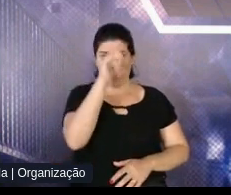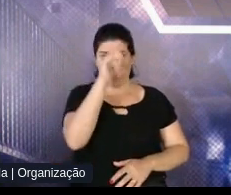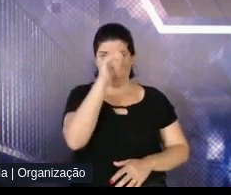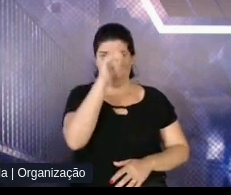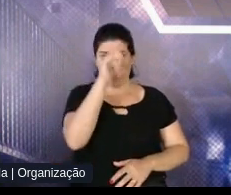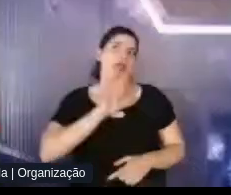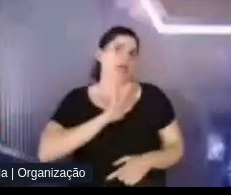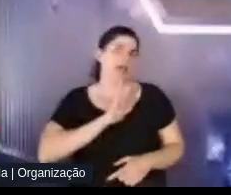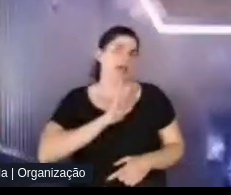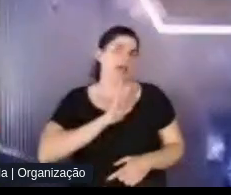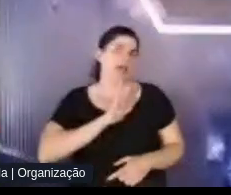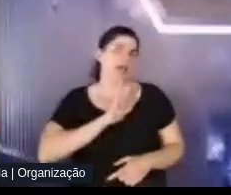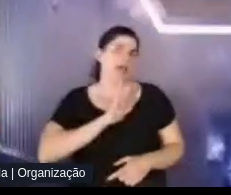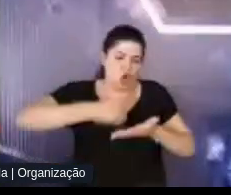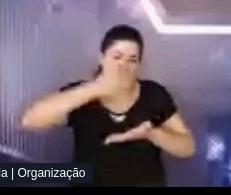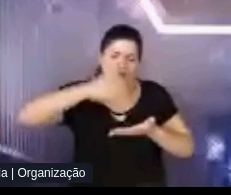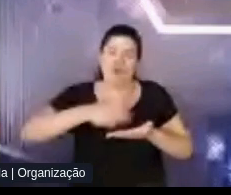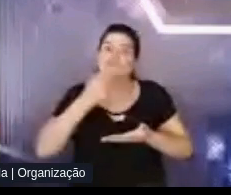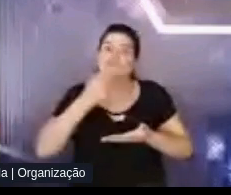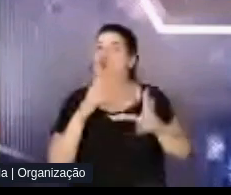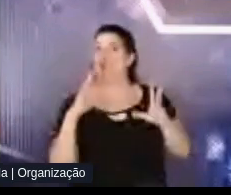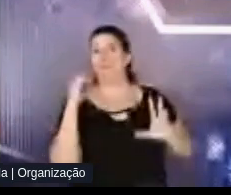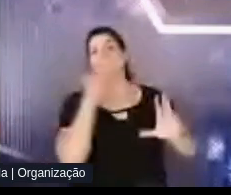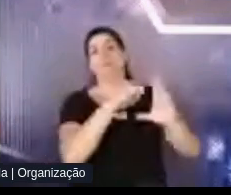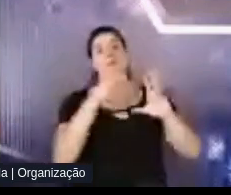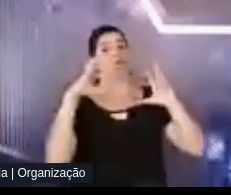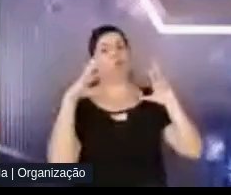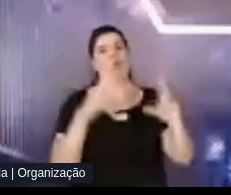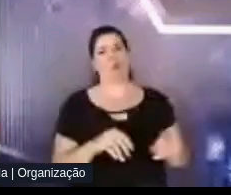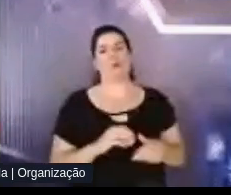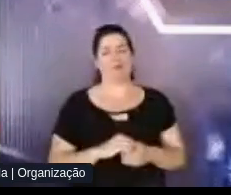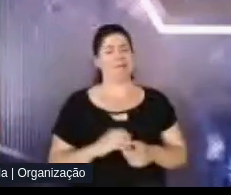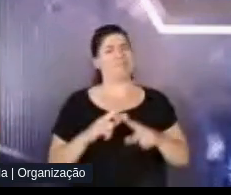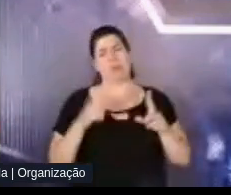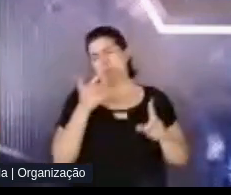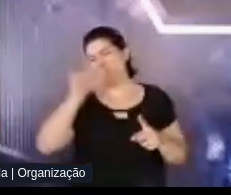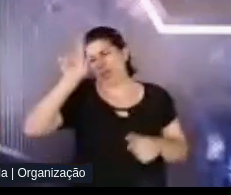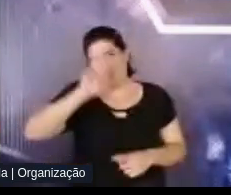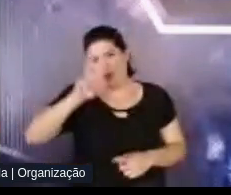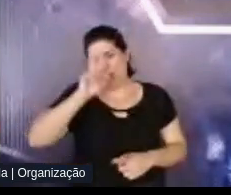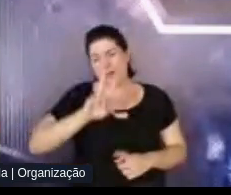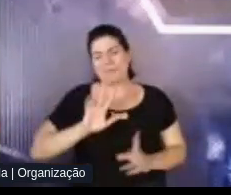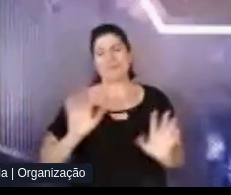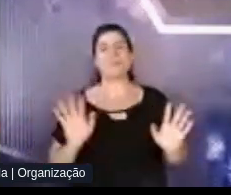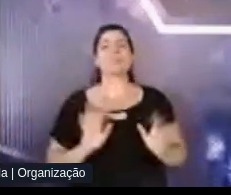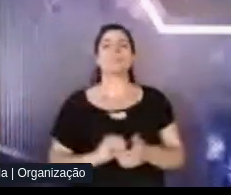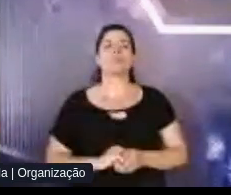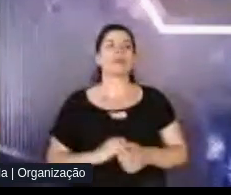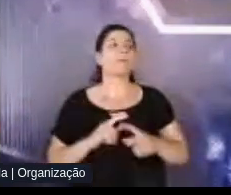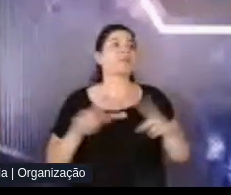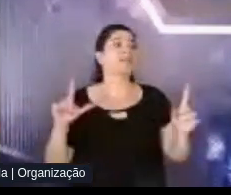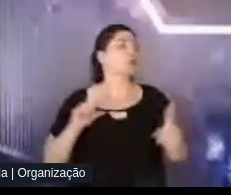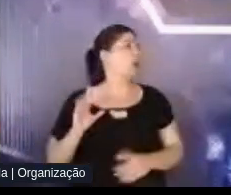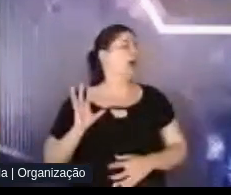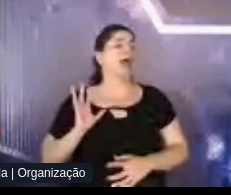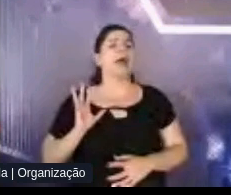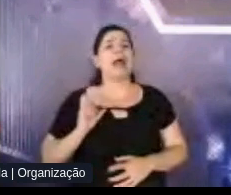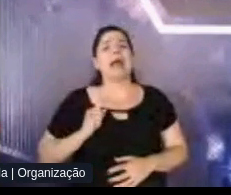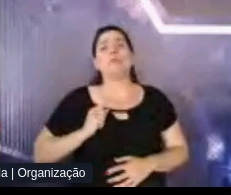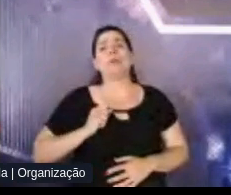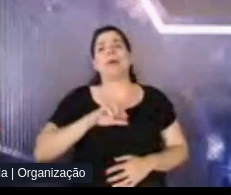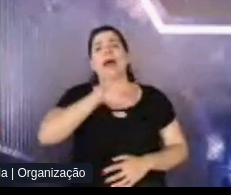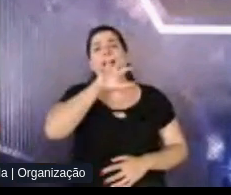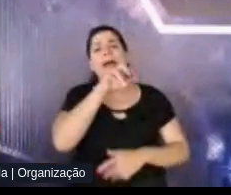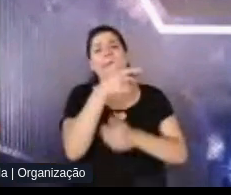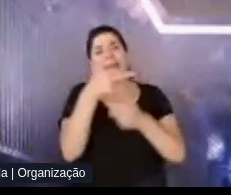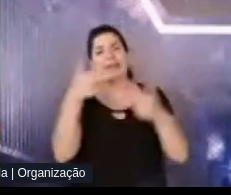galinha ensopada, e um dia ela acordou e falou, vou matar tudo, mas isso é uma outra história, mas eu adoro bichos. E aí eu